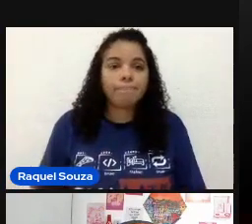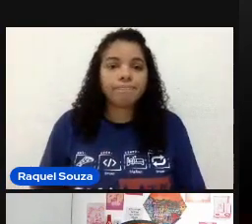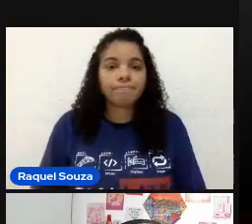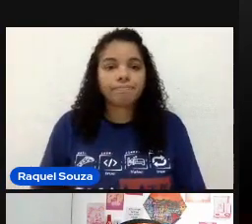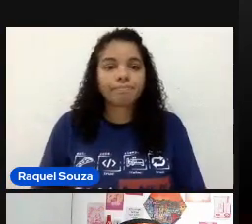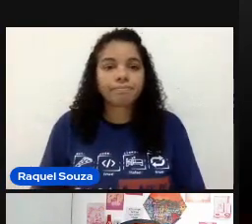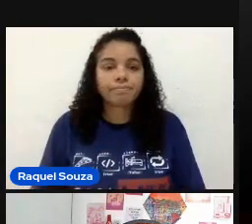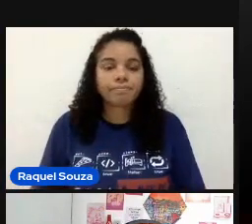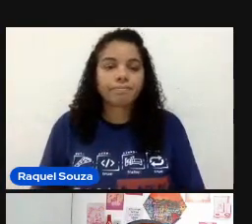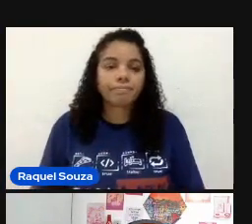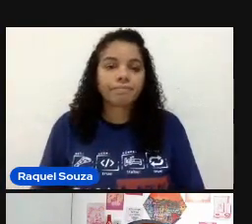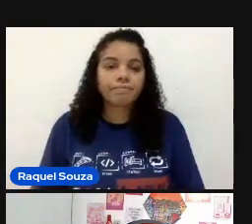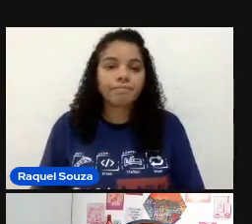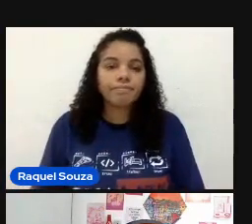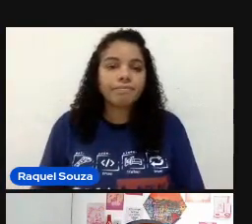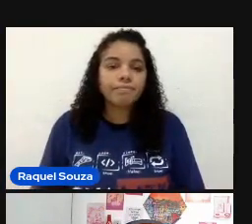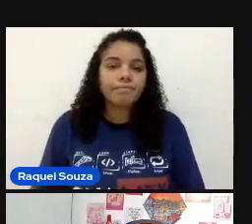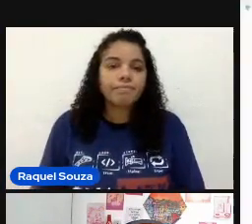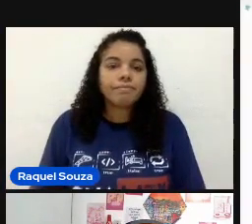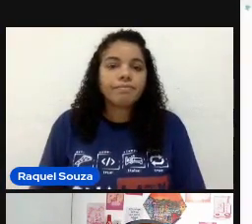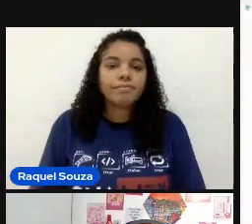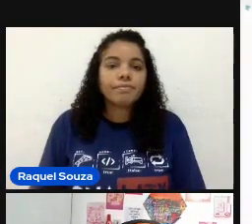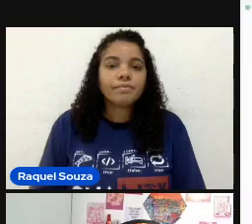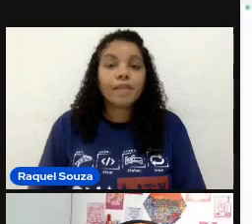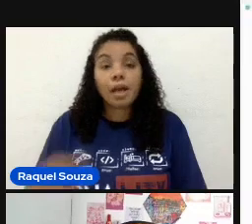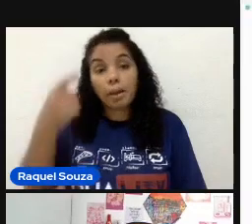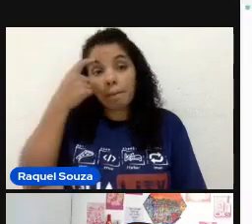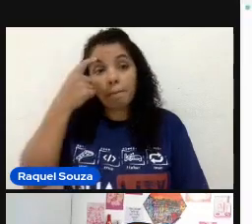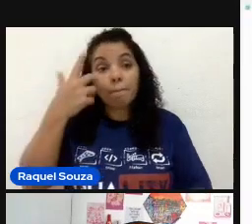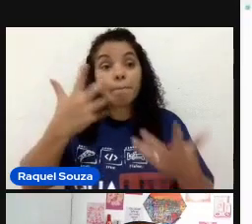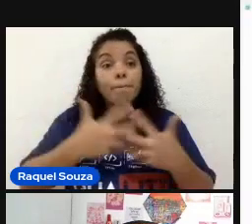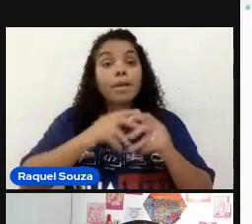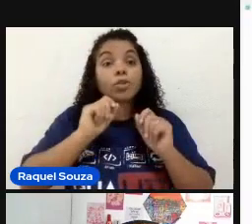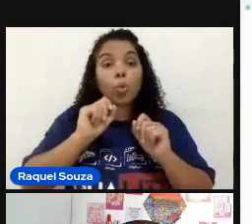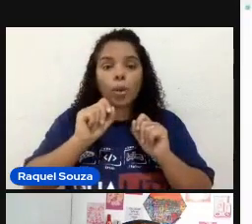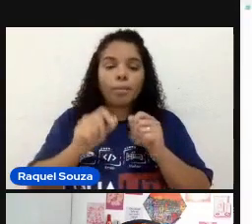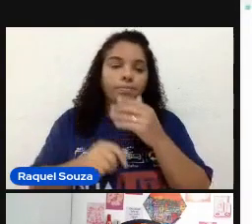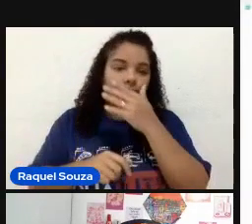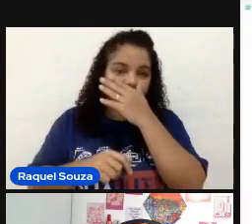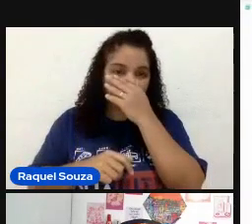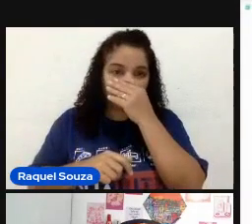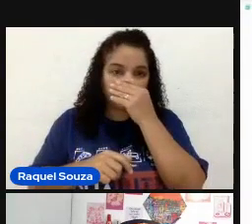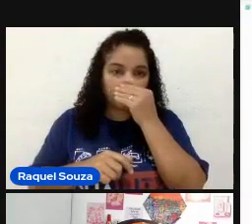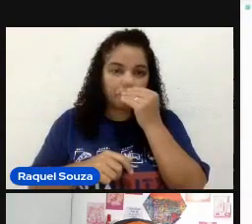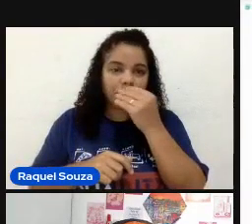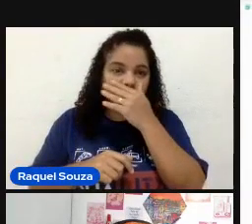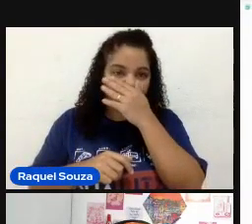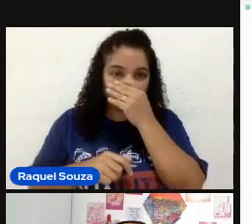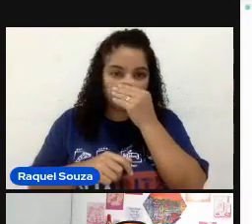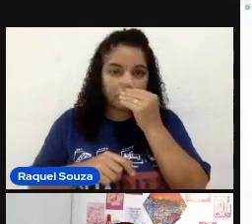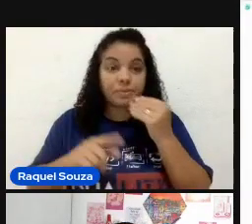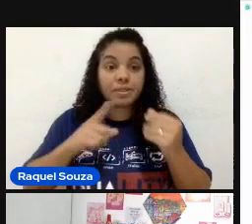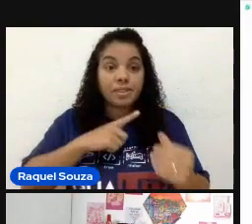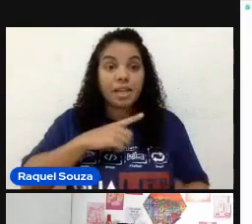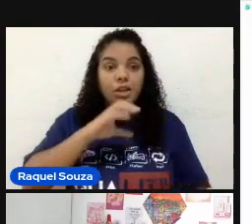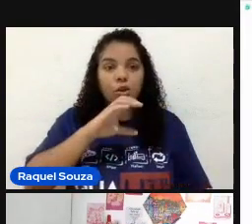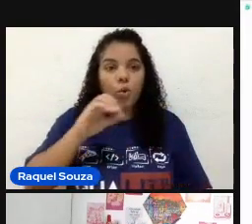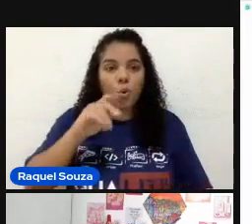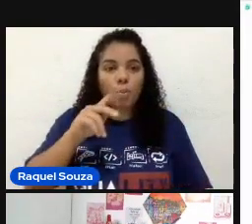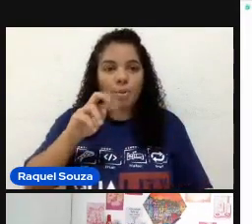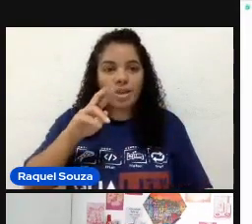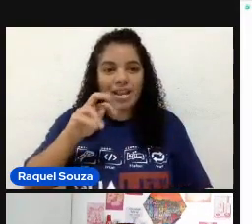Basicamente, a gente pensou no seguinte, tá? Eu tenho uma cooperativa que dentro